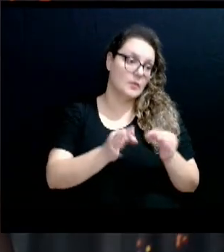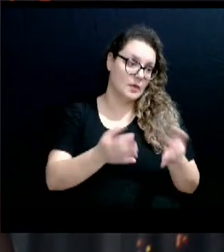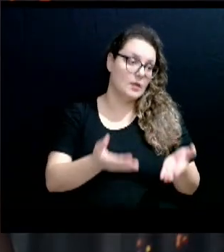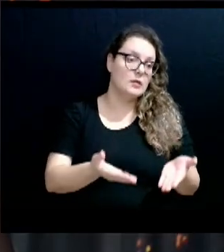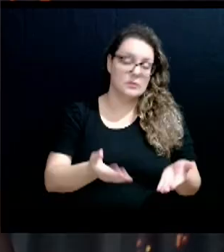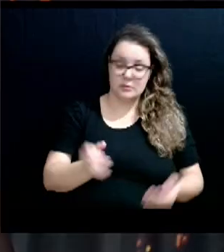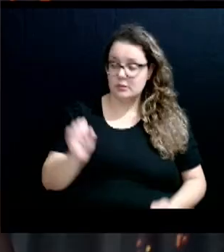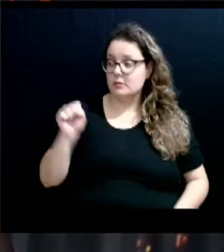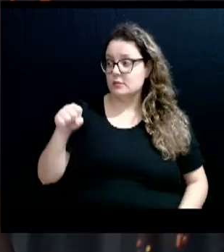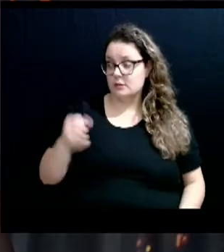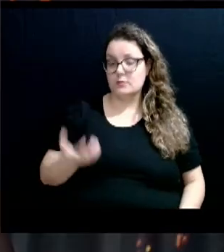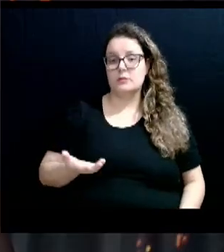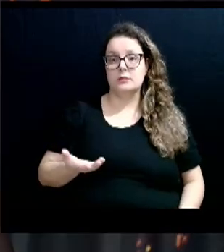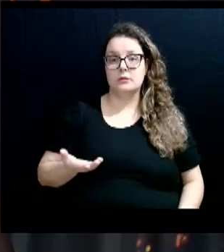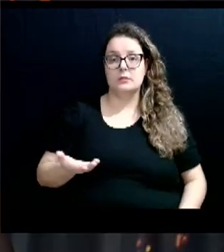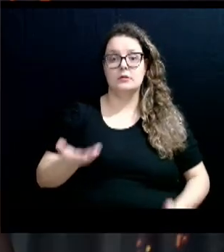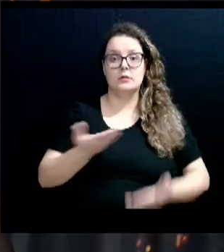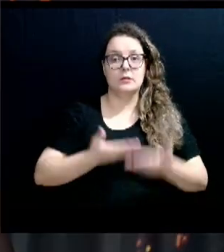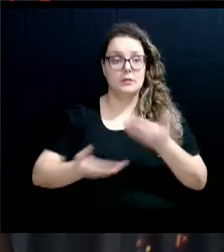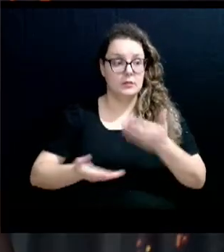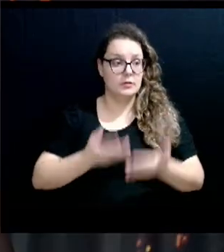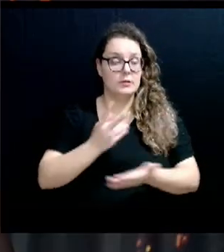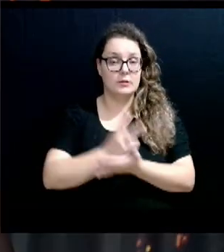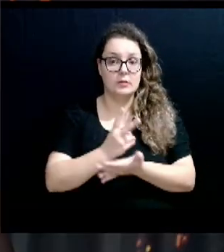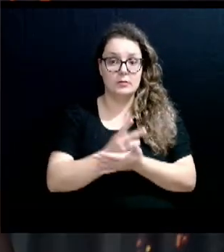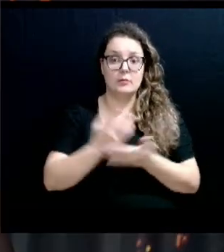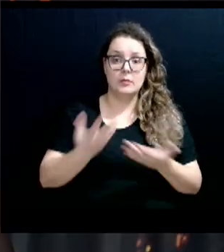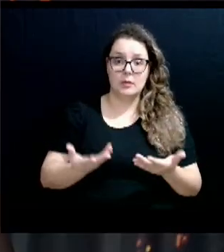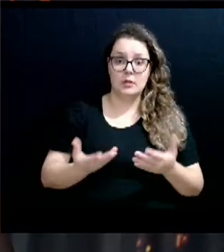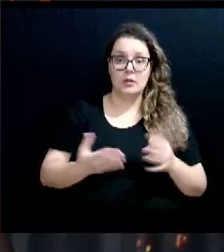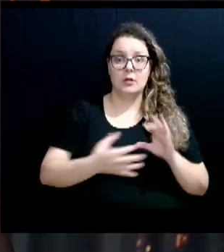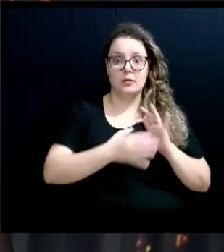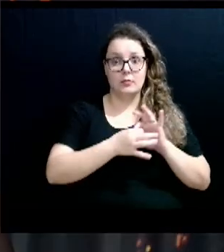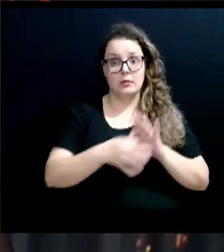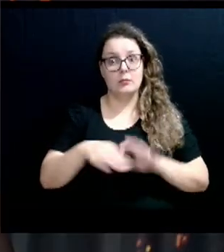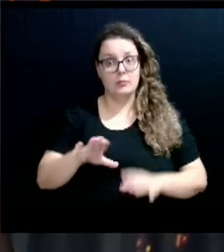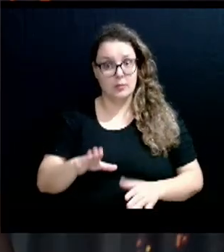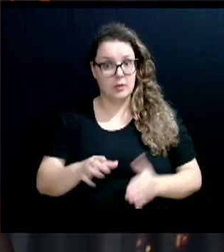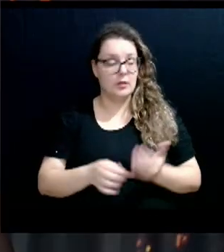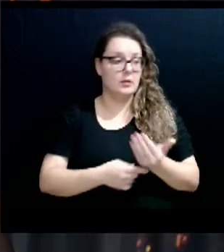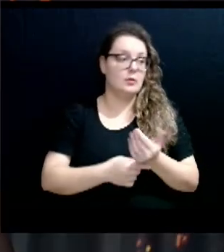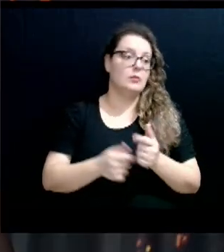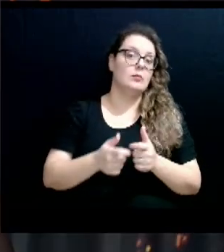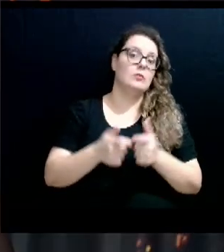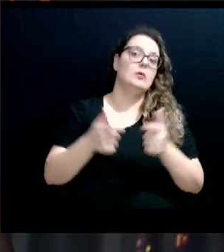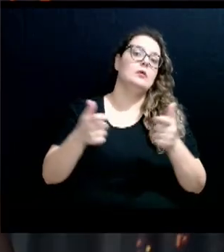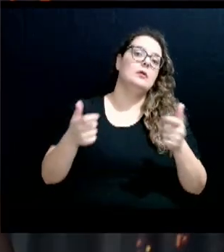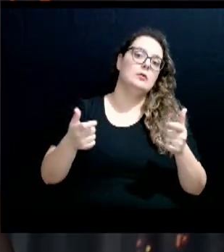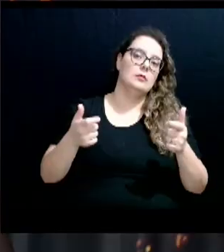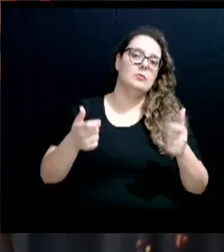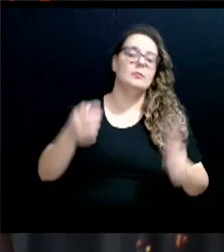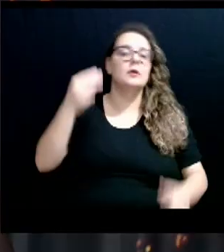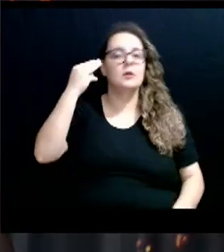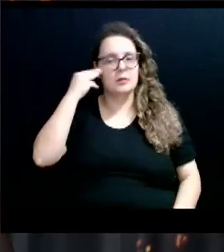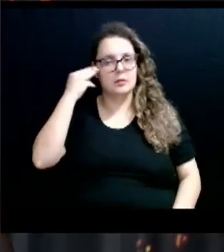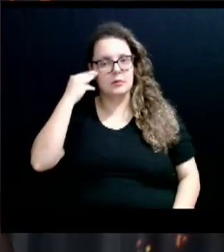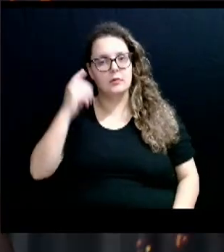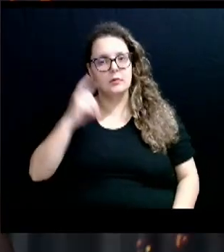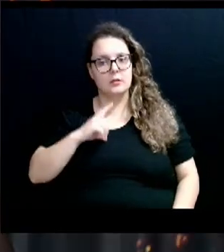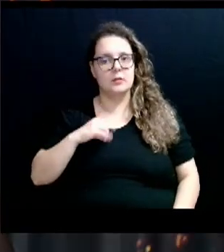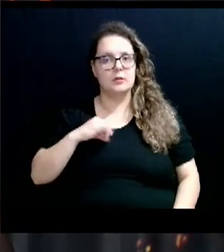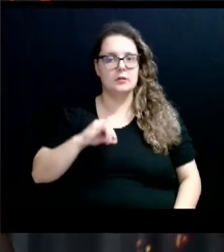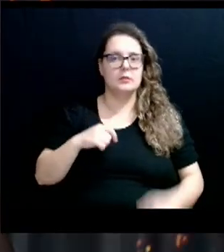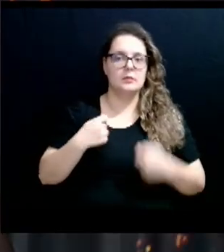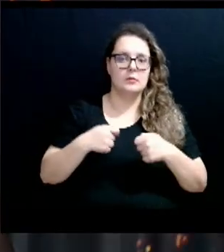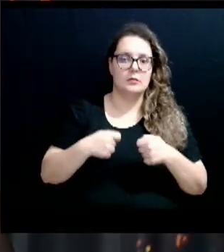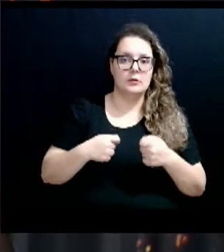gente articula com isso o tempo todo. E aí esse contexto mais digital ser um amplificador, mas das memórias que a gente tem ali, se precisar, num caderno,